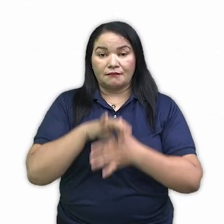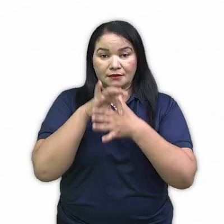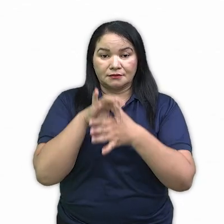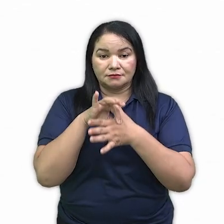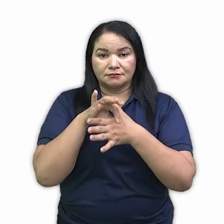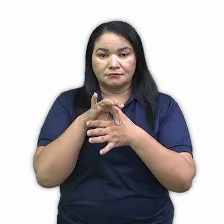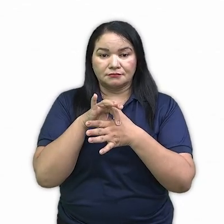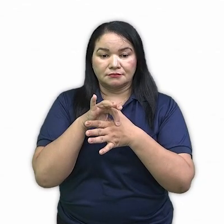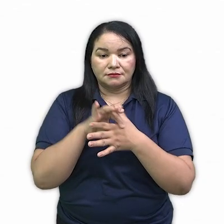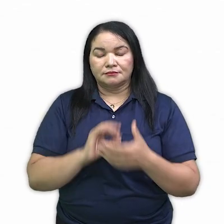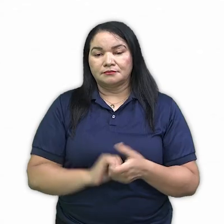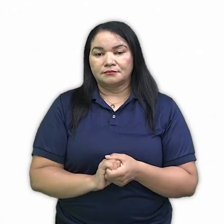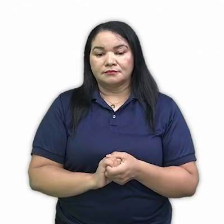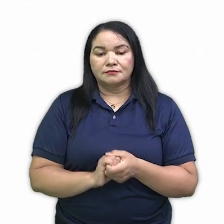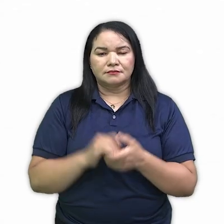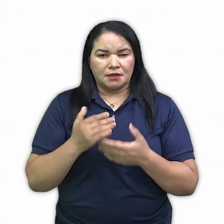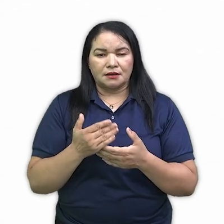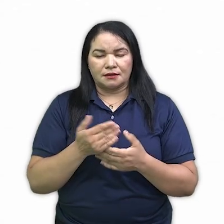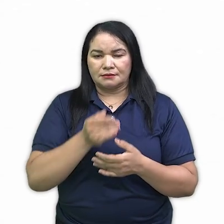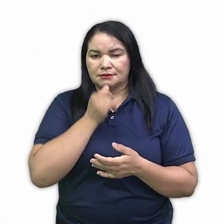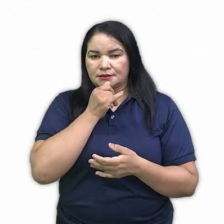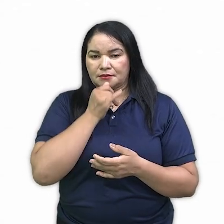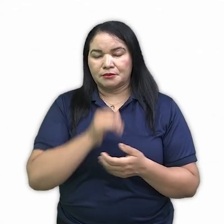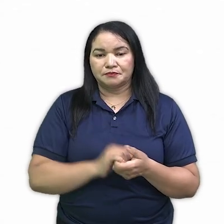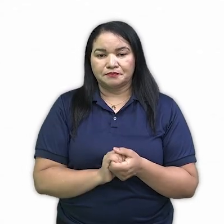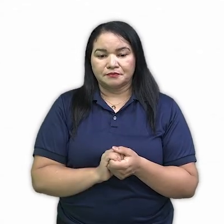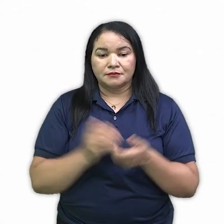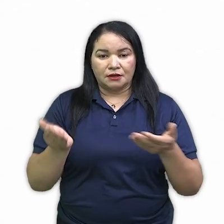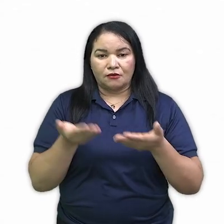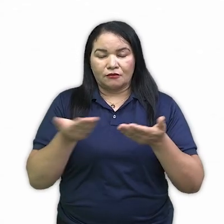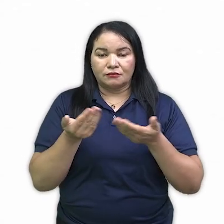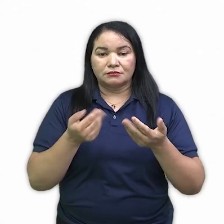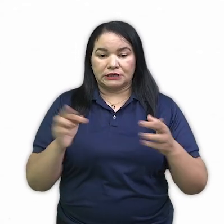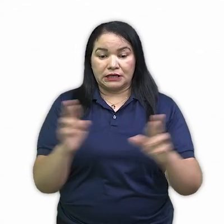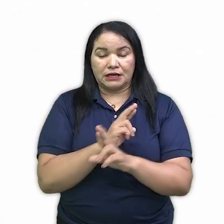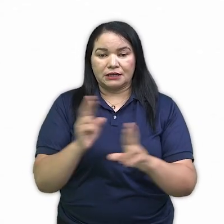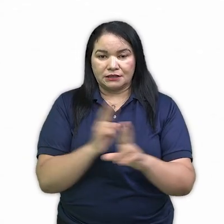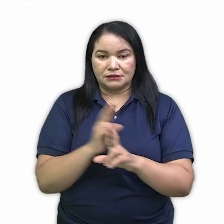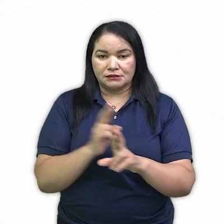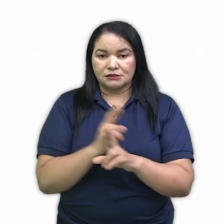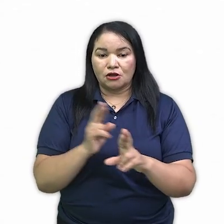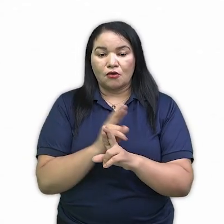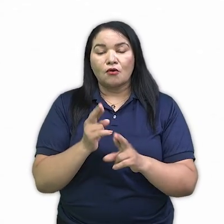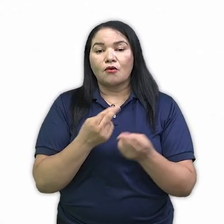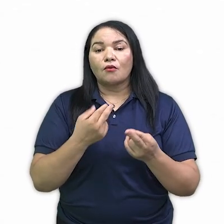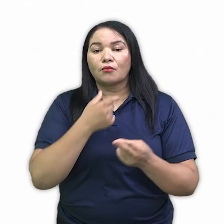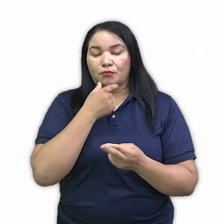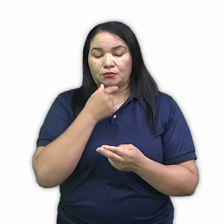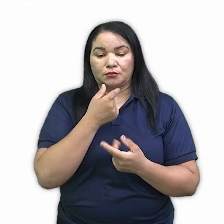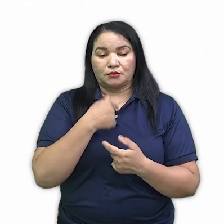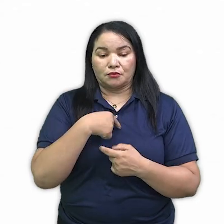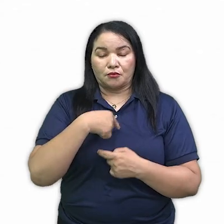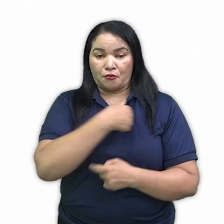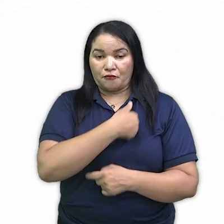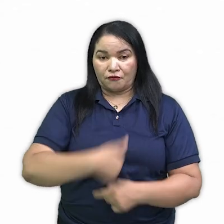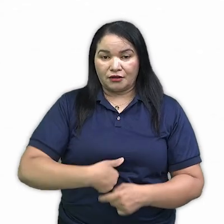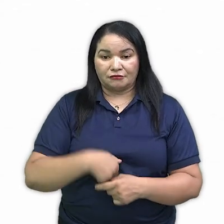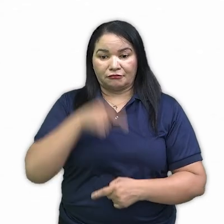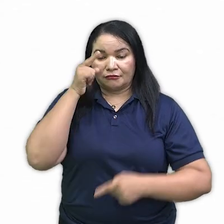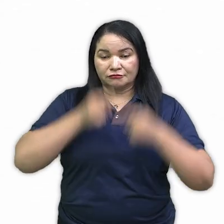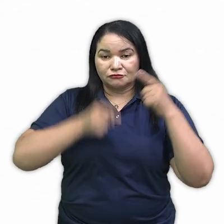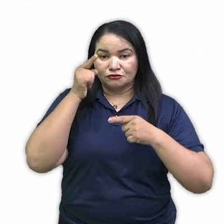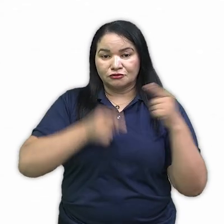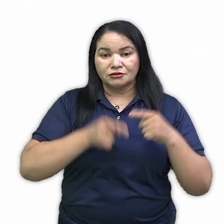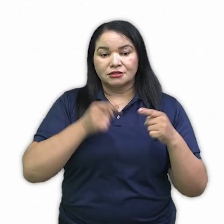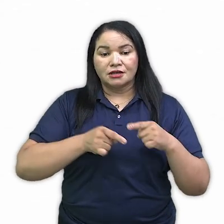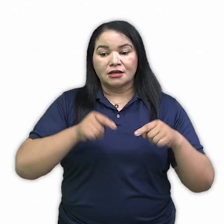não é? Ele passa por esse processo hoje. A exemplo daquilo que a gente fala da relação entre governantes e governados.